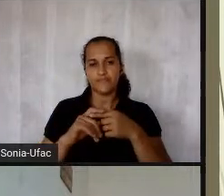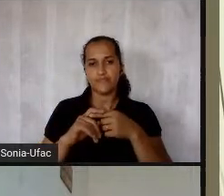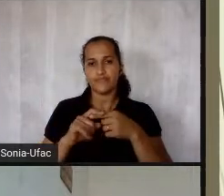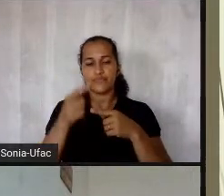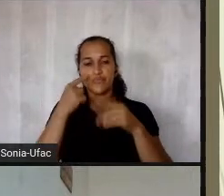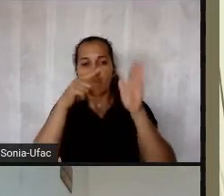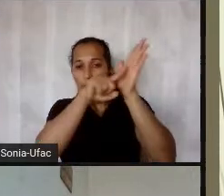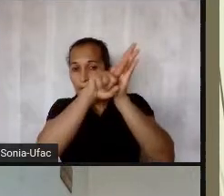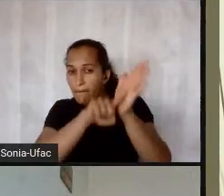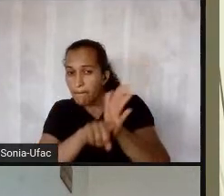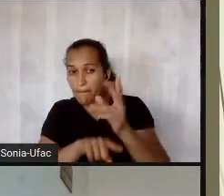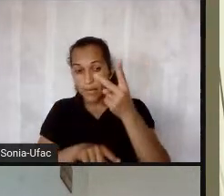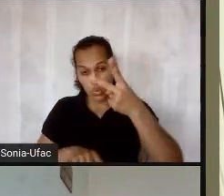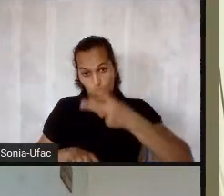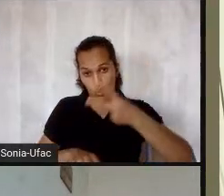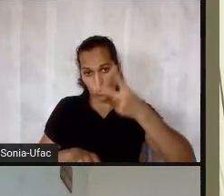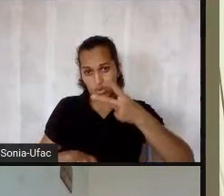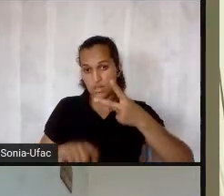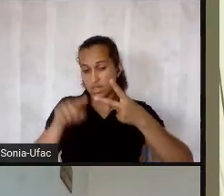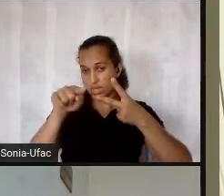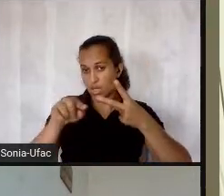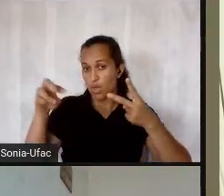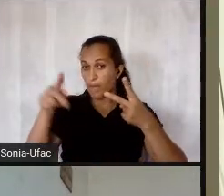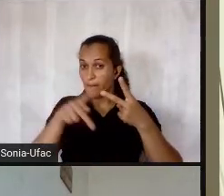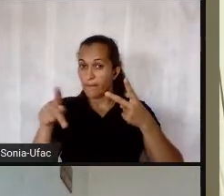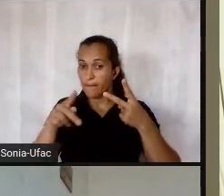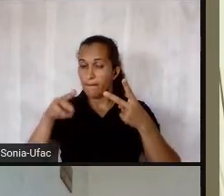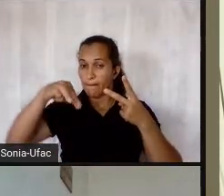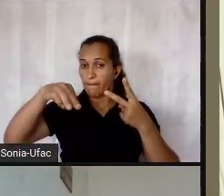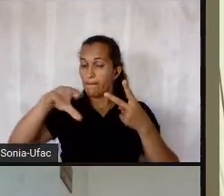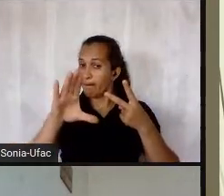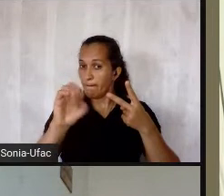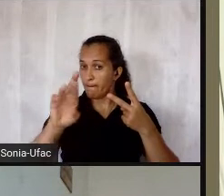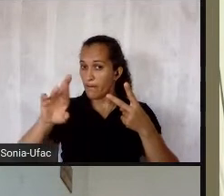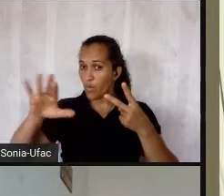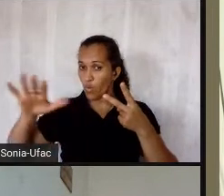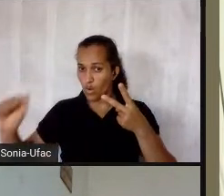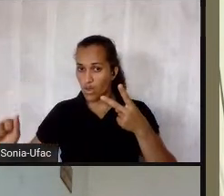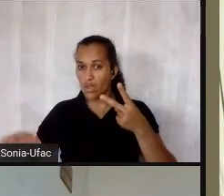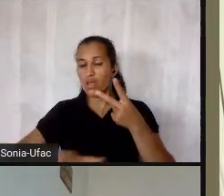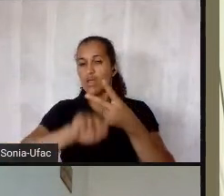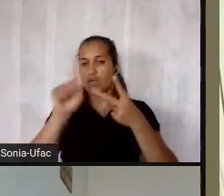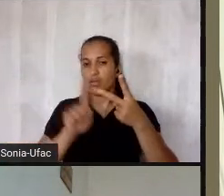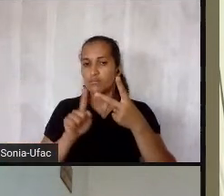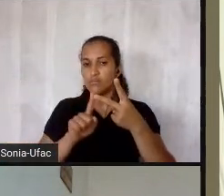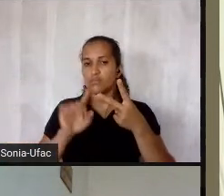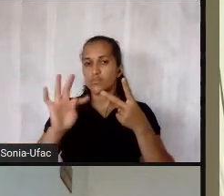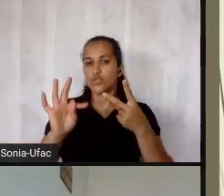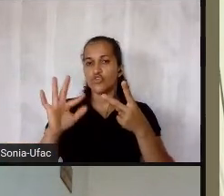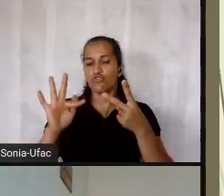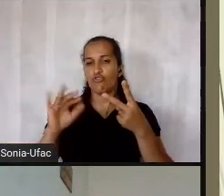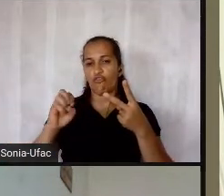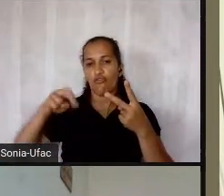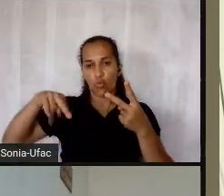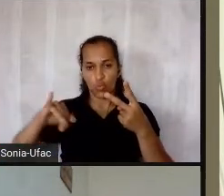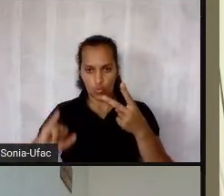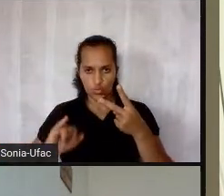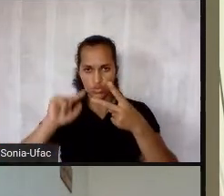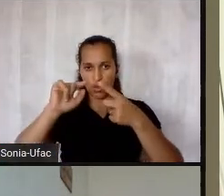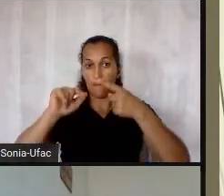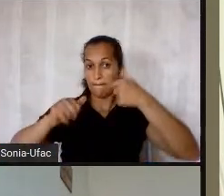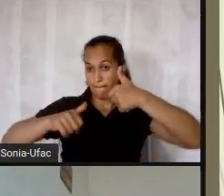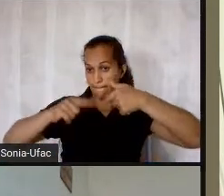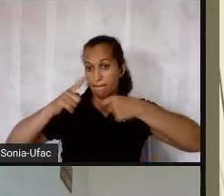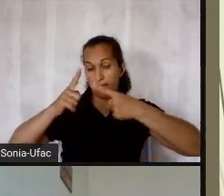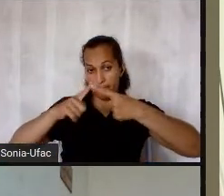eu uso dois textos, um texto do professor Manuel Correia e um texto da professora Leda Tifune. O primeiro diz que a observação das